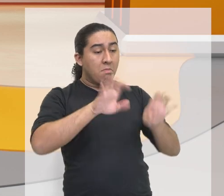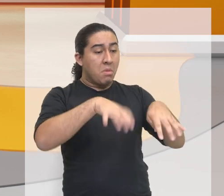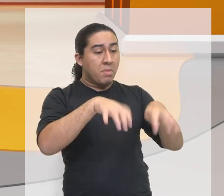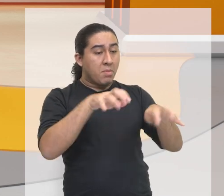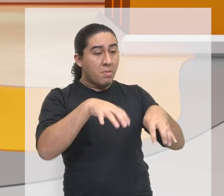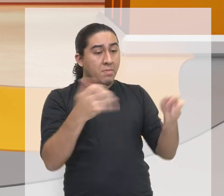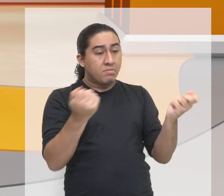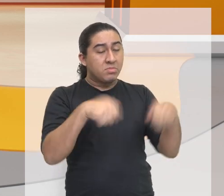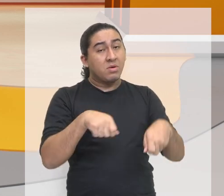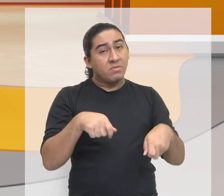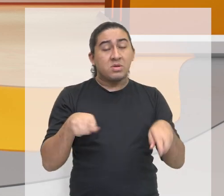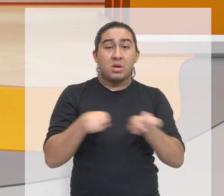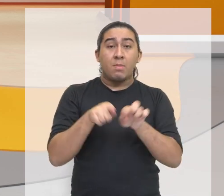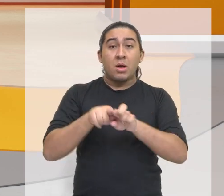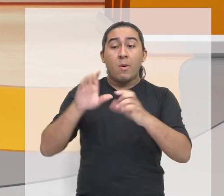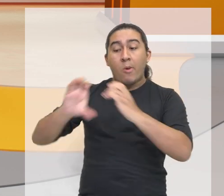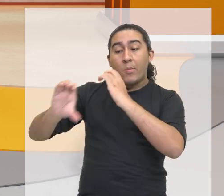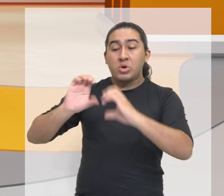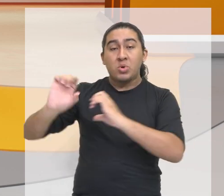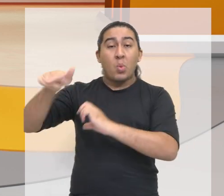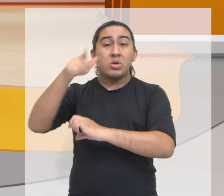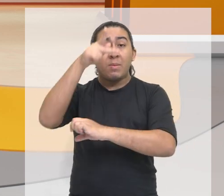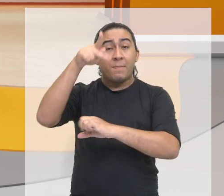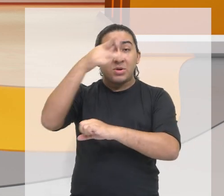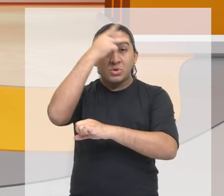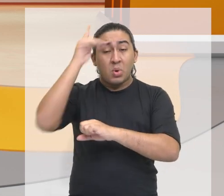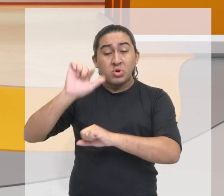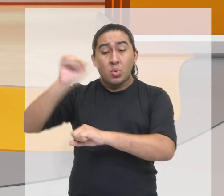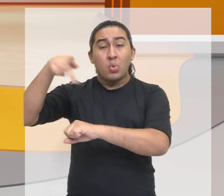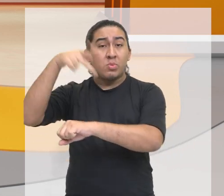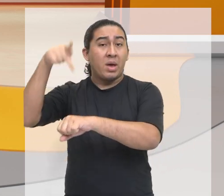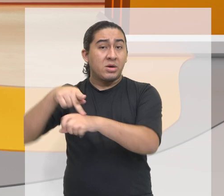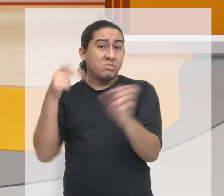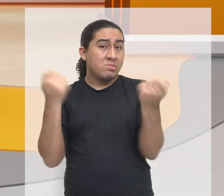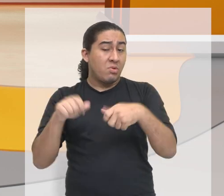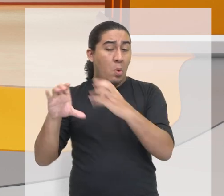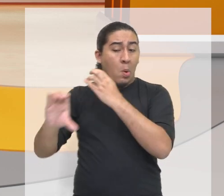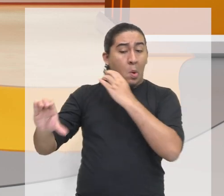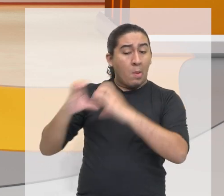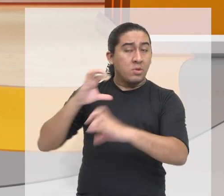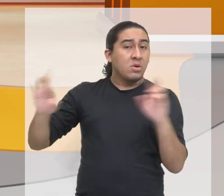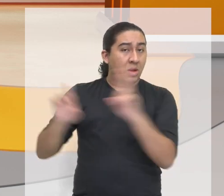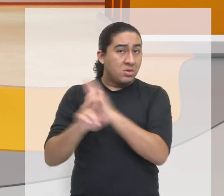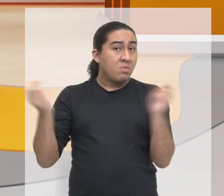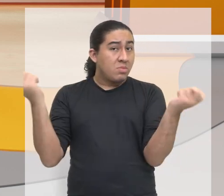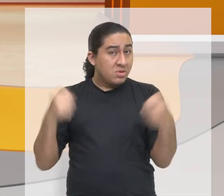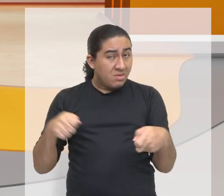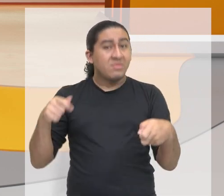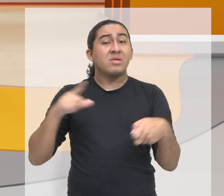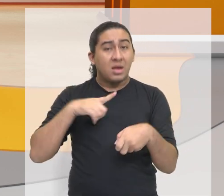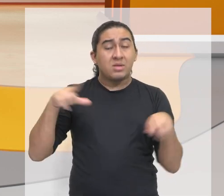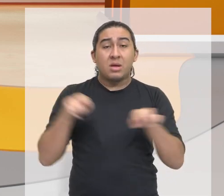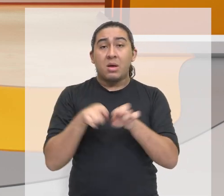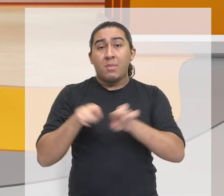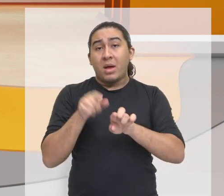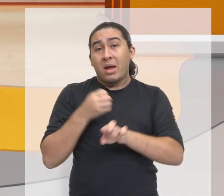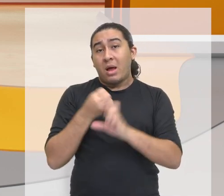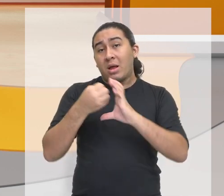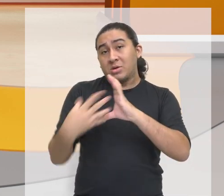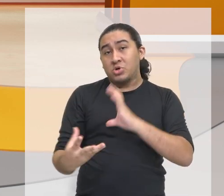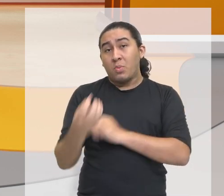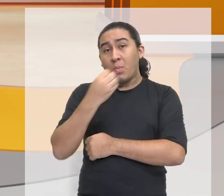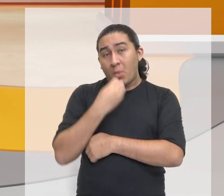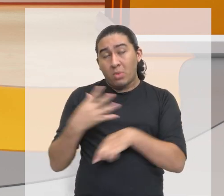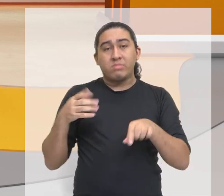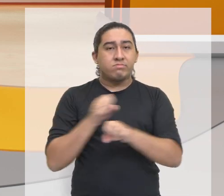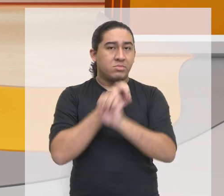redes sociais. Então, todos esse emaranhado de tecnologias podem me trazer benefícios. E claro que